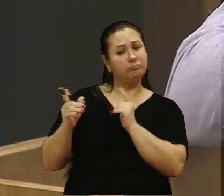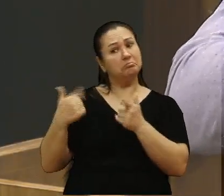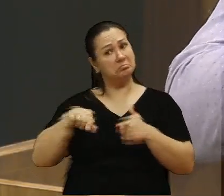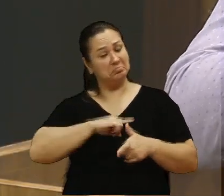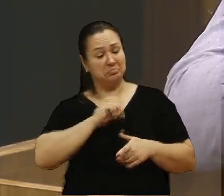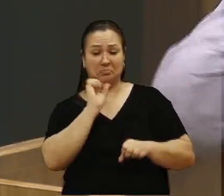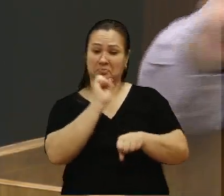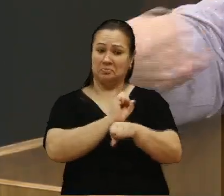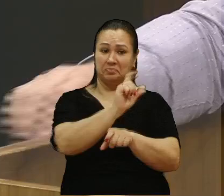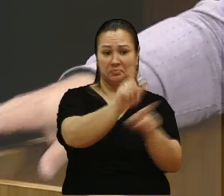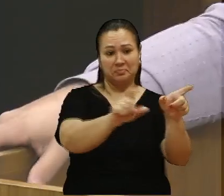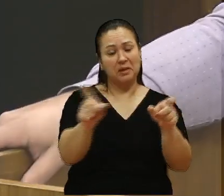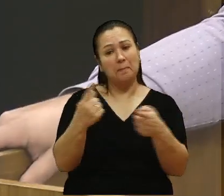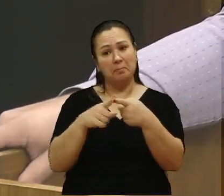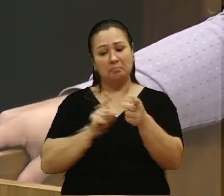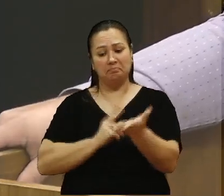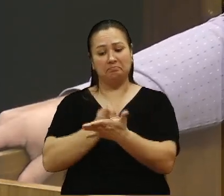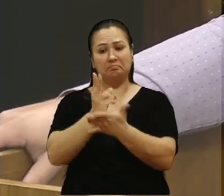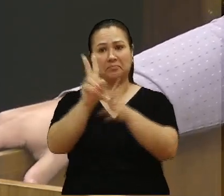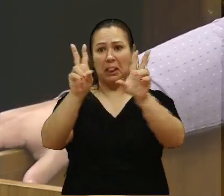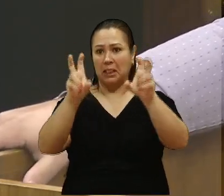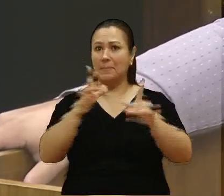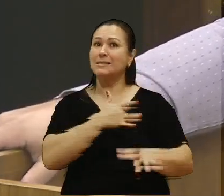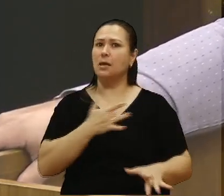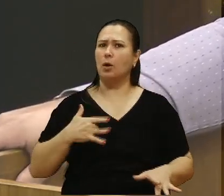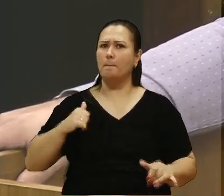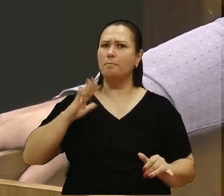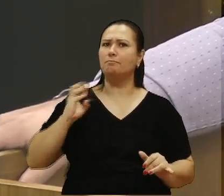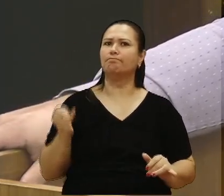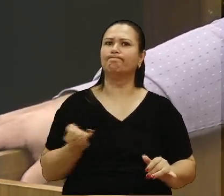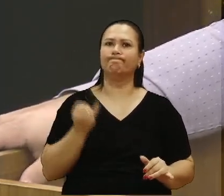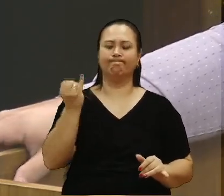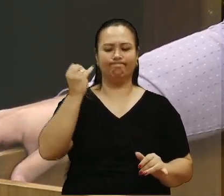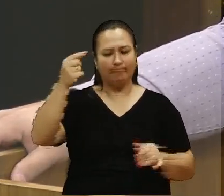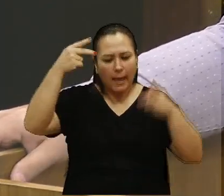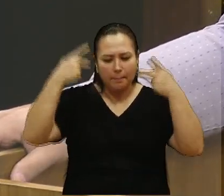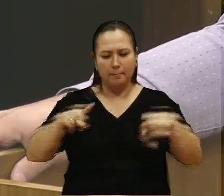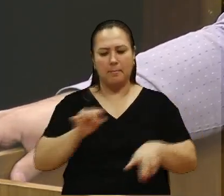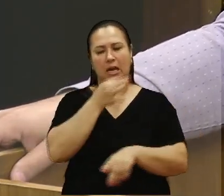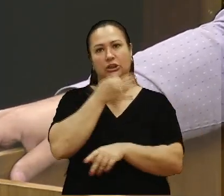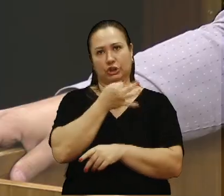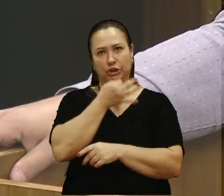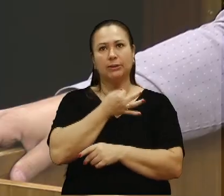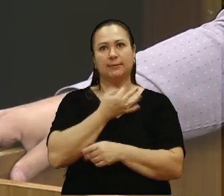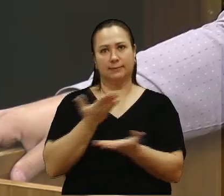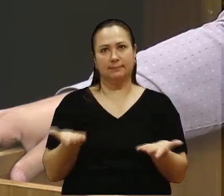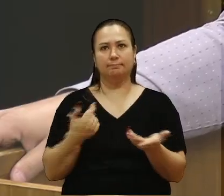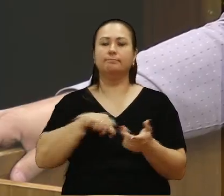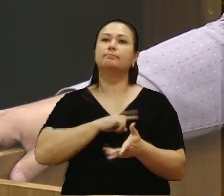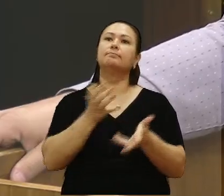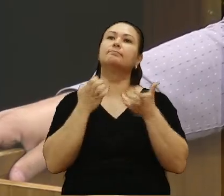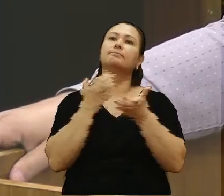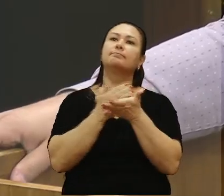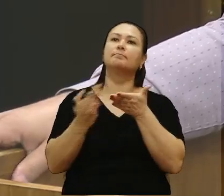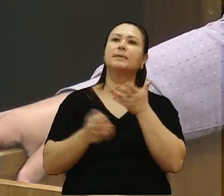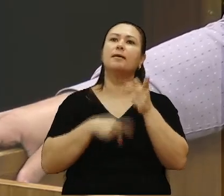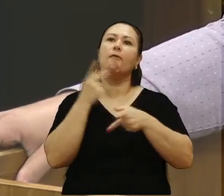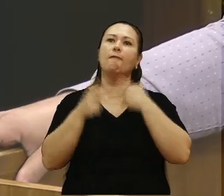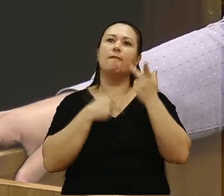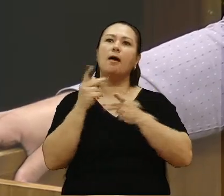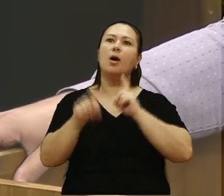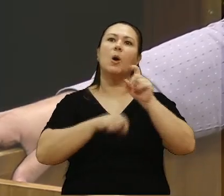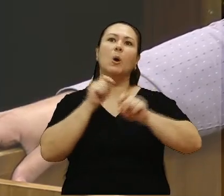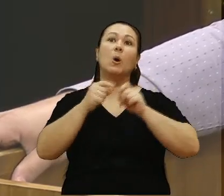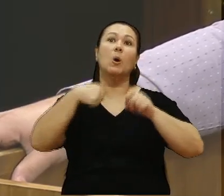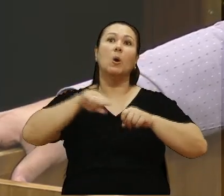seguir no tema da saúde, que eu acho que é o mais importante para o município de Caxias do Sul. E eu quero começar minha fala